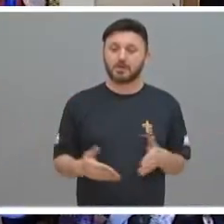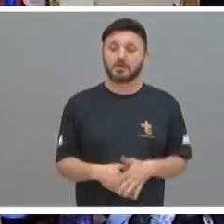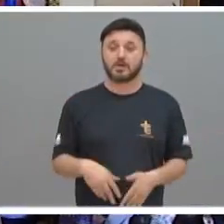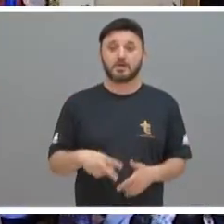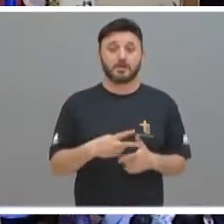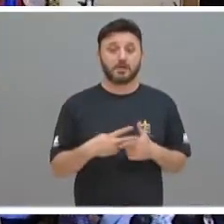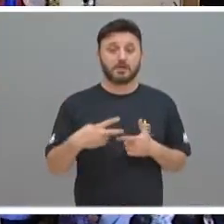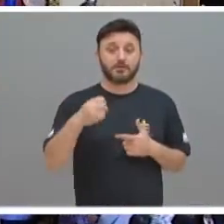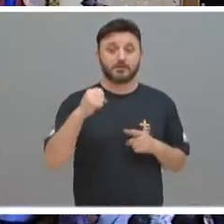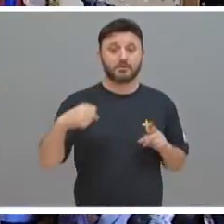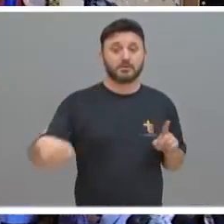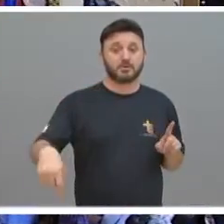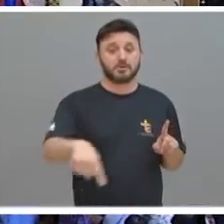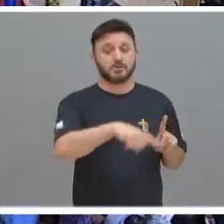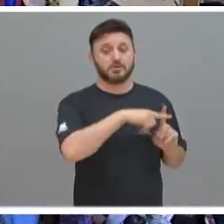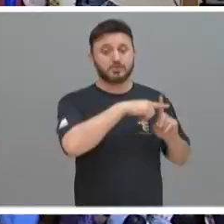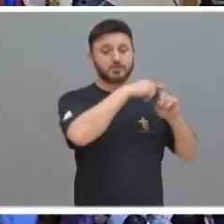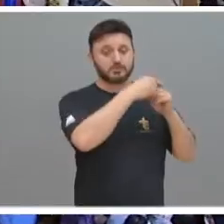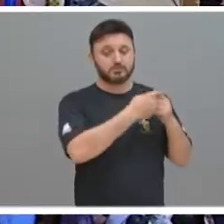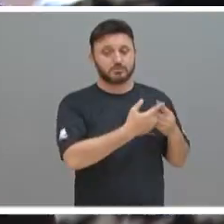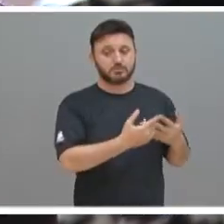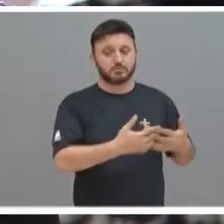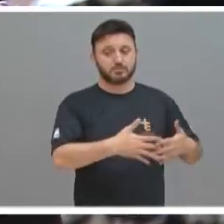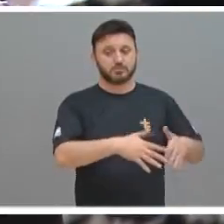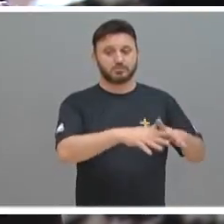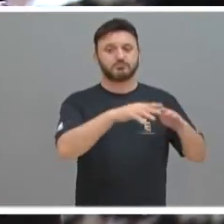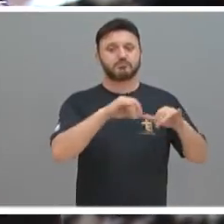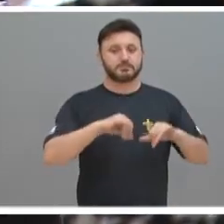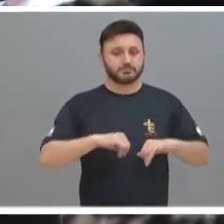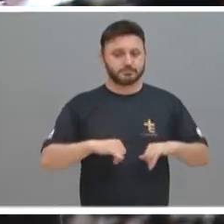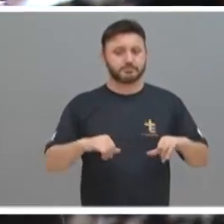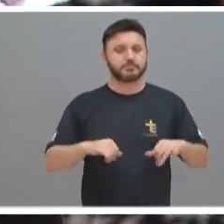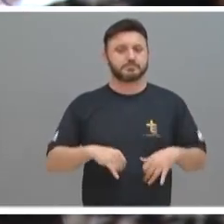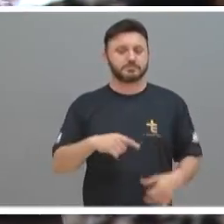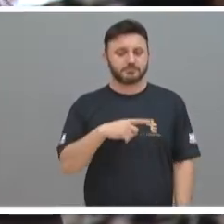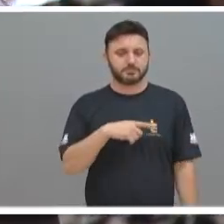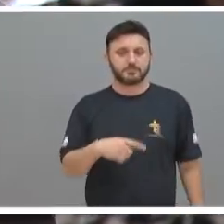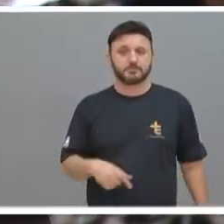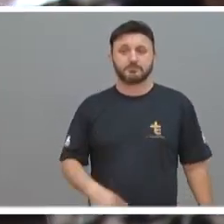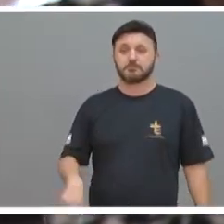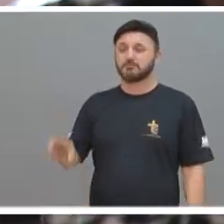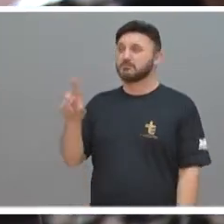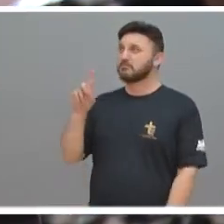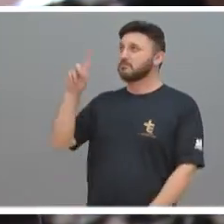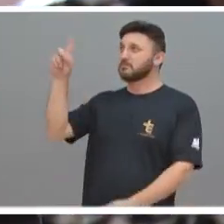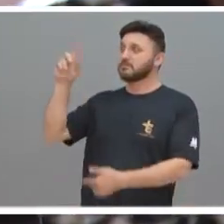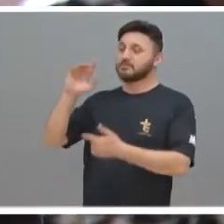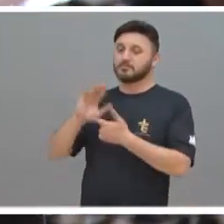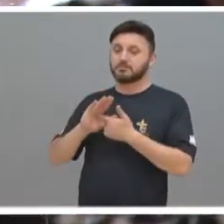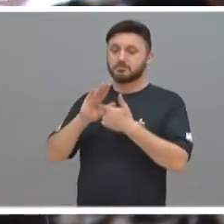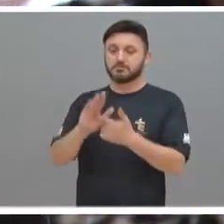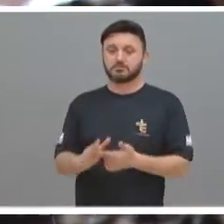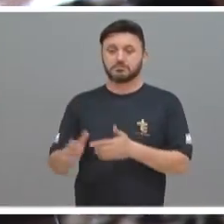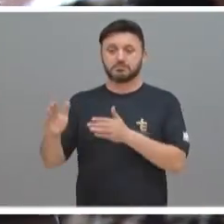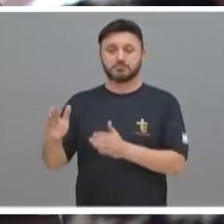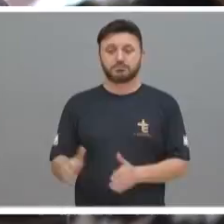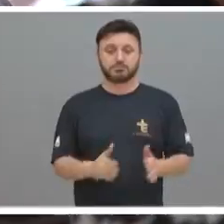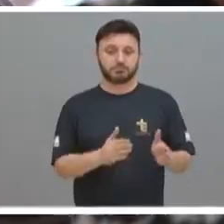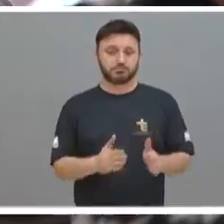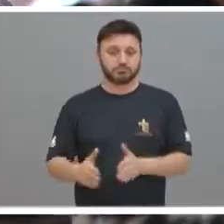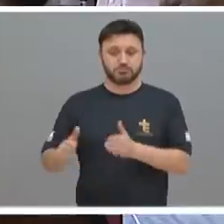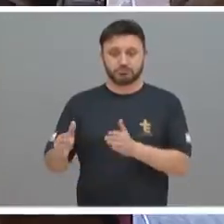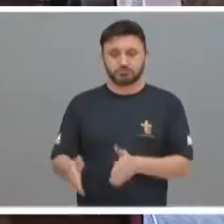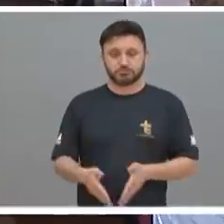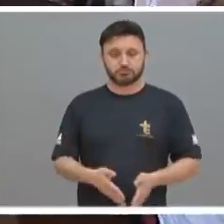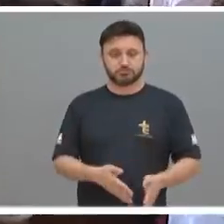agora, e a vitória passa pela cruz. Deus sempre mostra o caminho